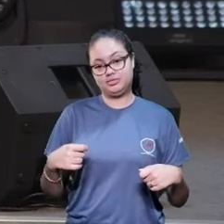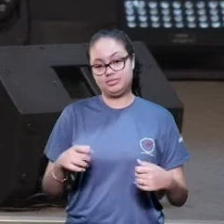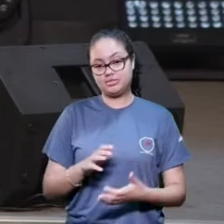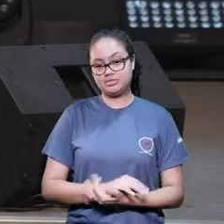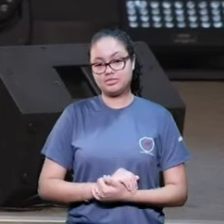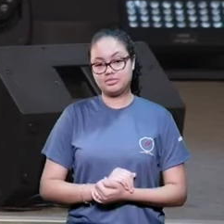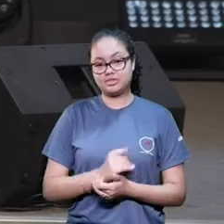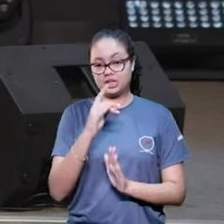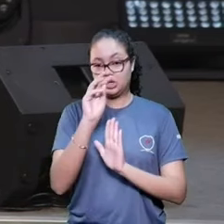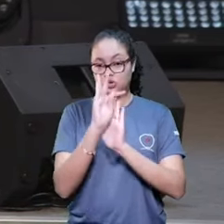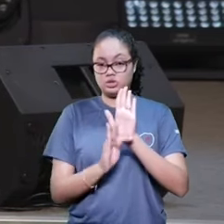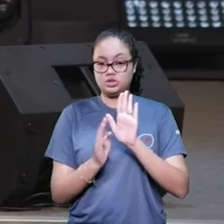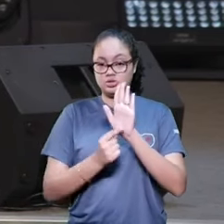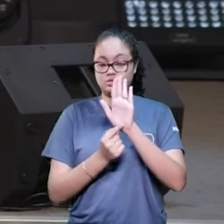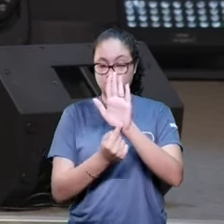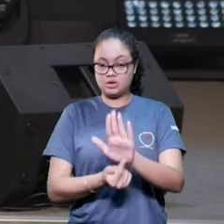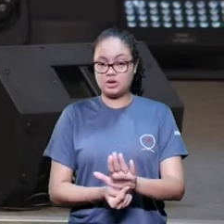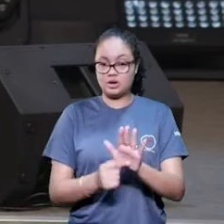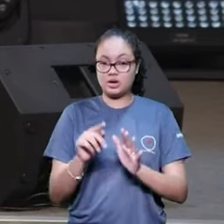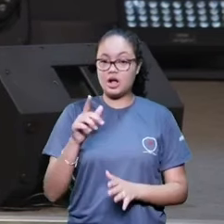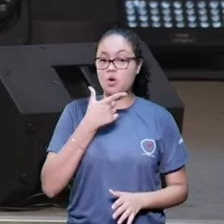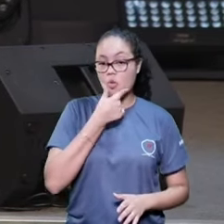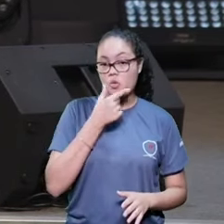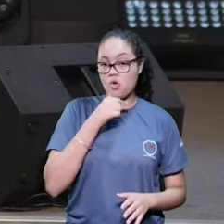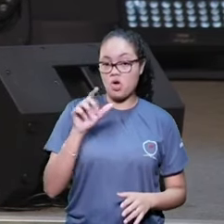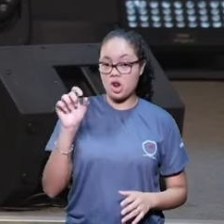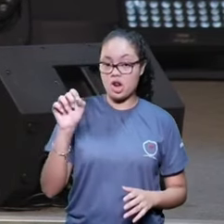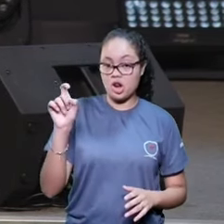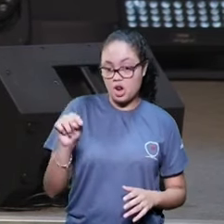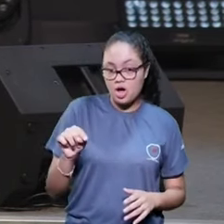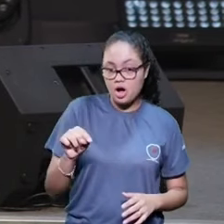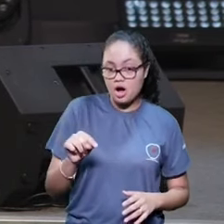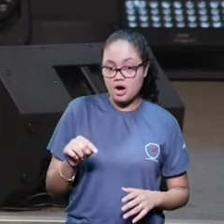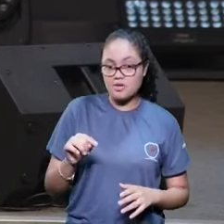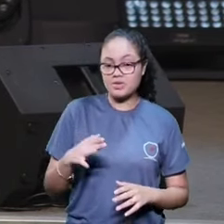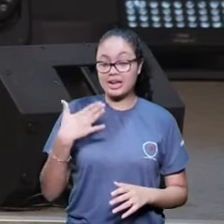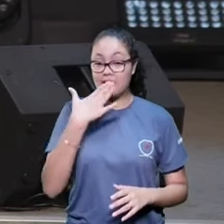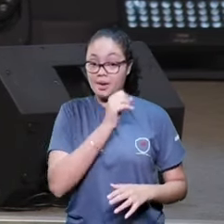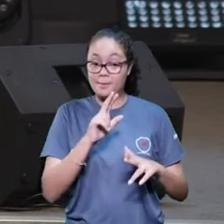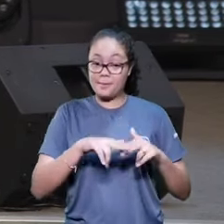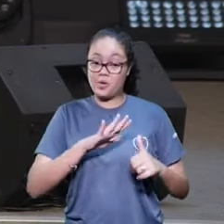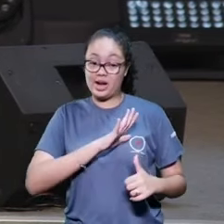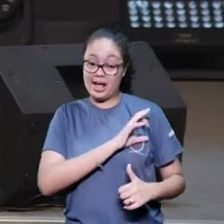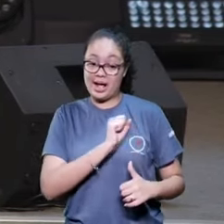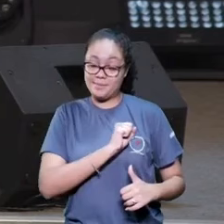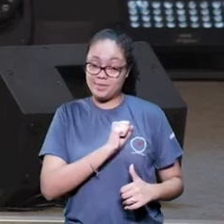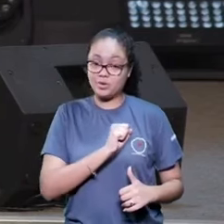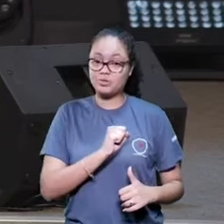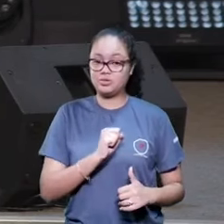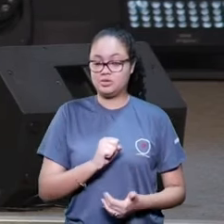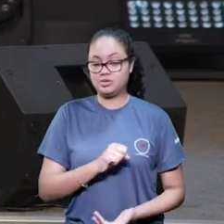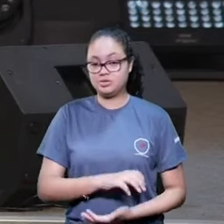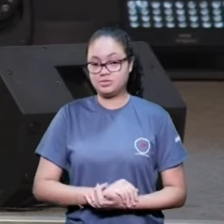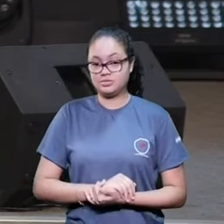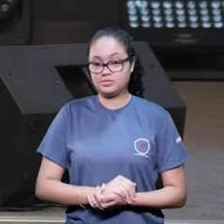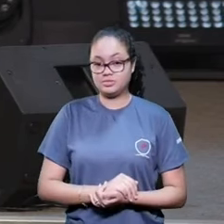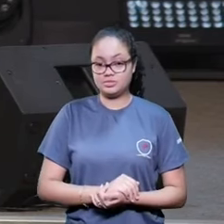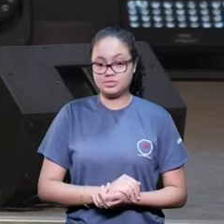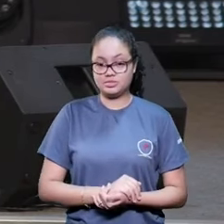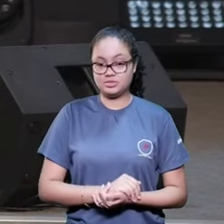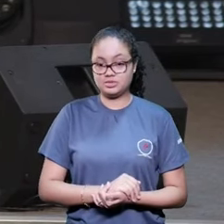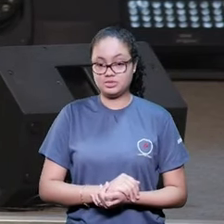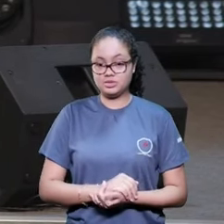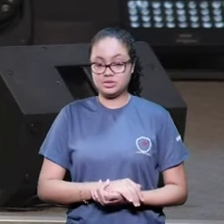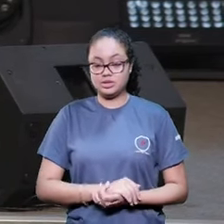E o texto diz mais, que Ló foi resgatado por amor de Abraão. Deus arrancou Ló de lá, apesar de Tiago dizer que Ló era